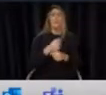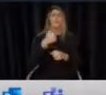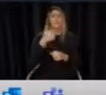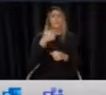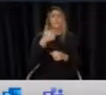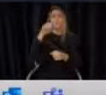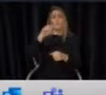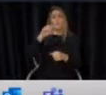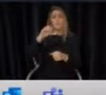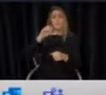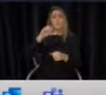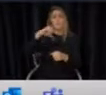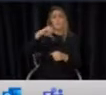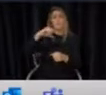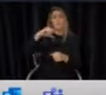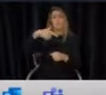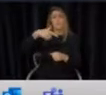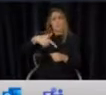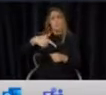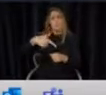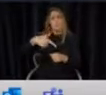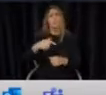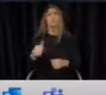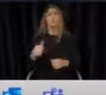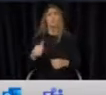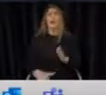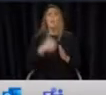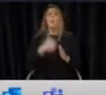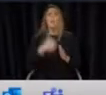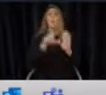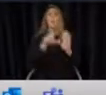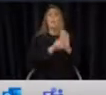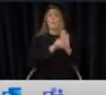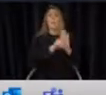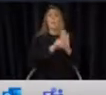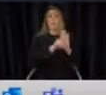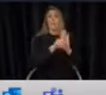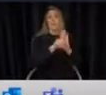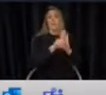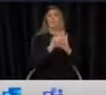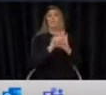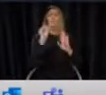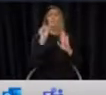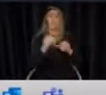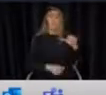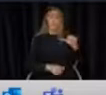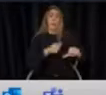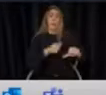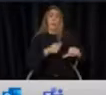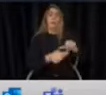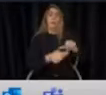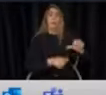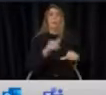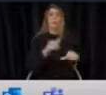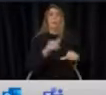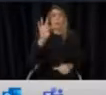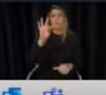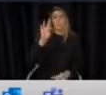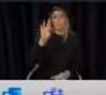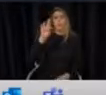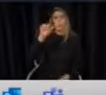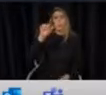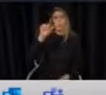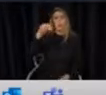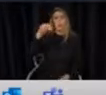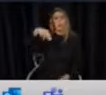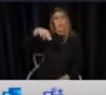1997, onde nós tivemos a primeira lei, que a gente fala que é a lei do transplante, onde fala sobre como que é realizado o transplante, quem que